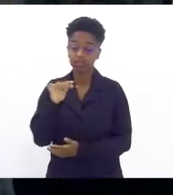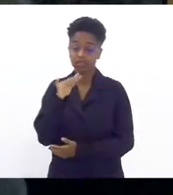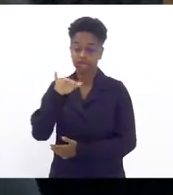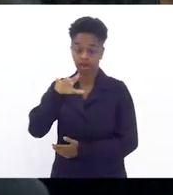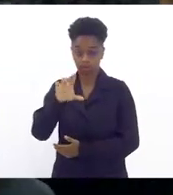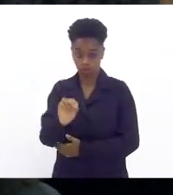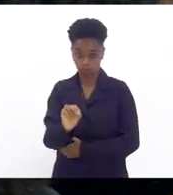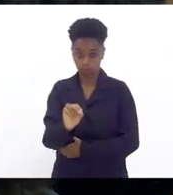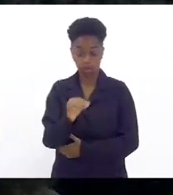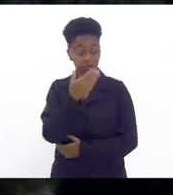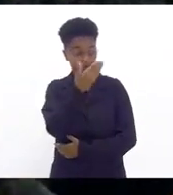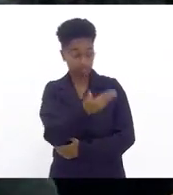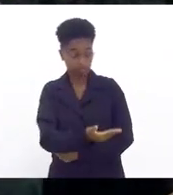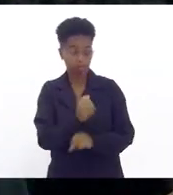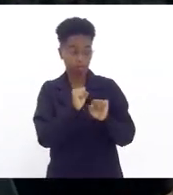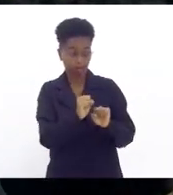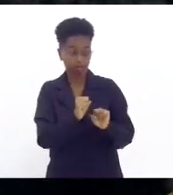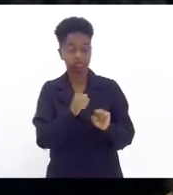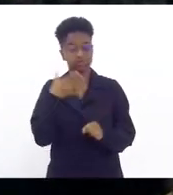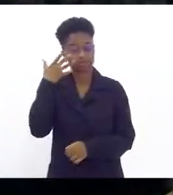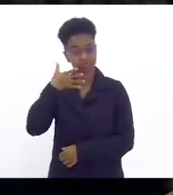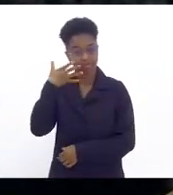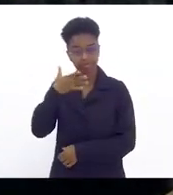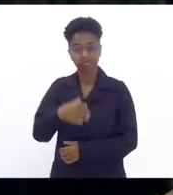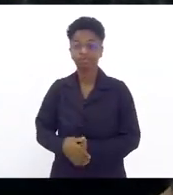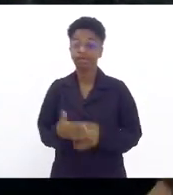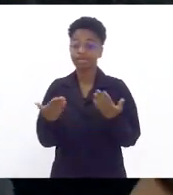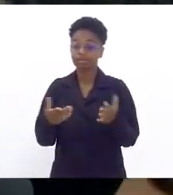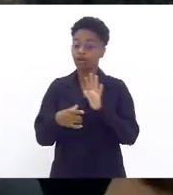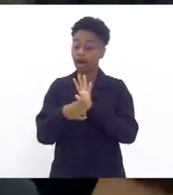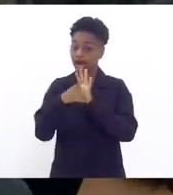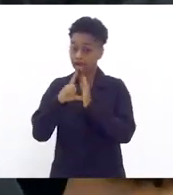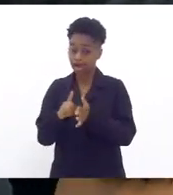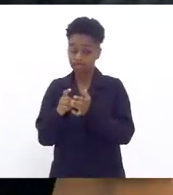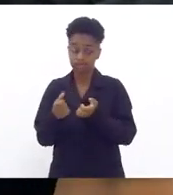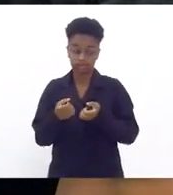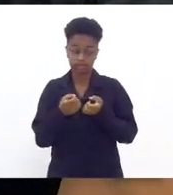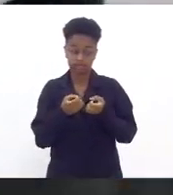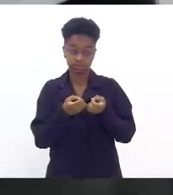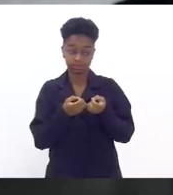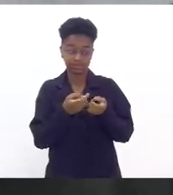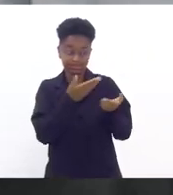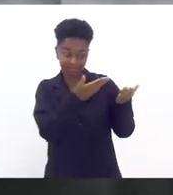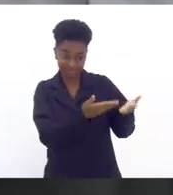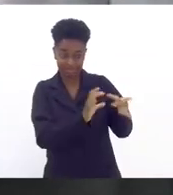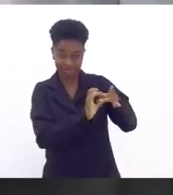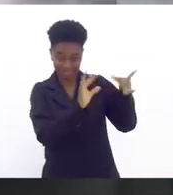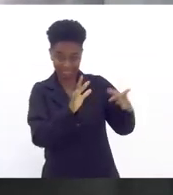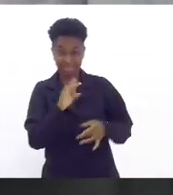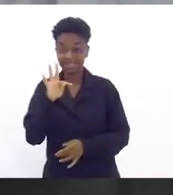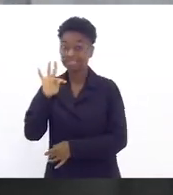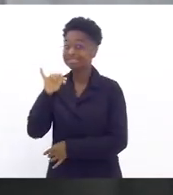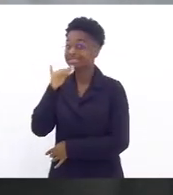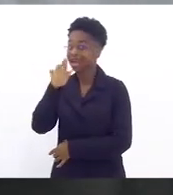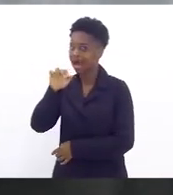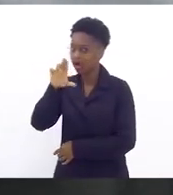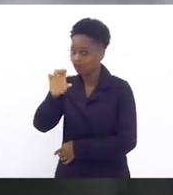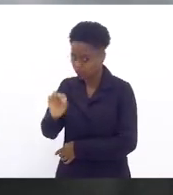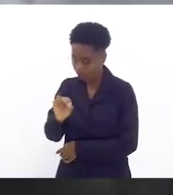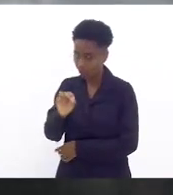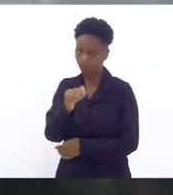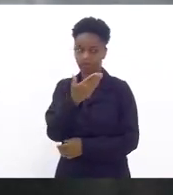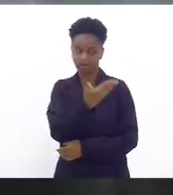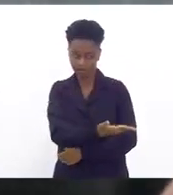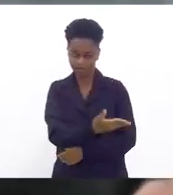vossa excelência antes de passar a palavra para o deputado Thiago Gagliasso eu queria saber